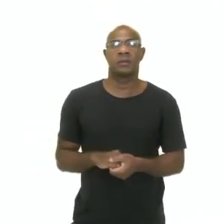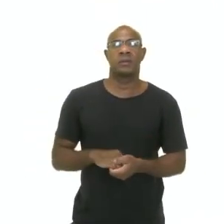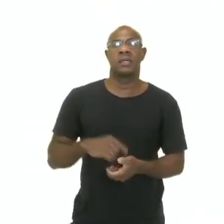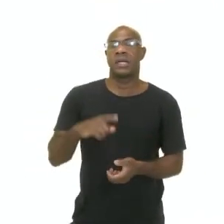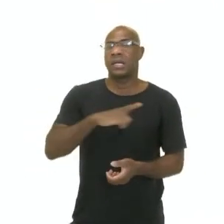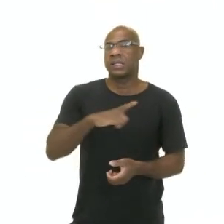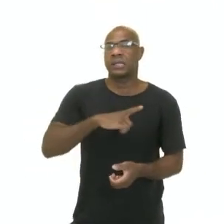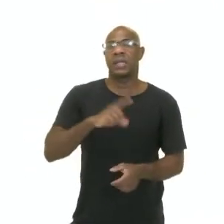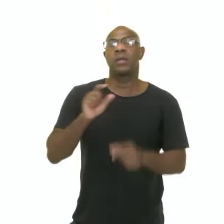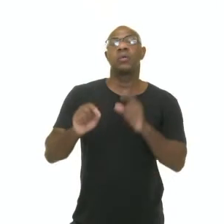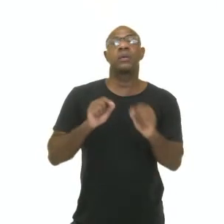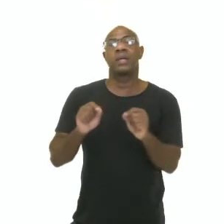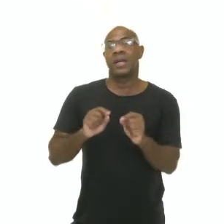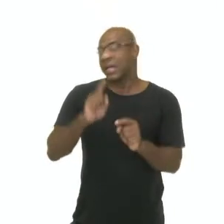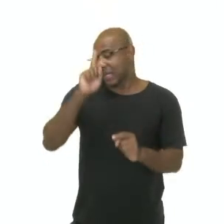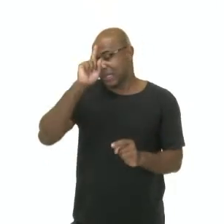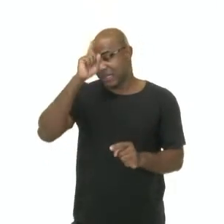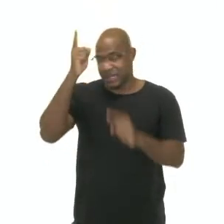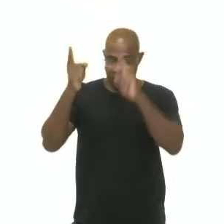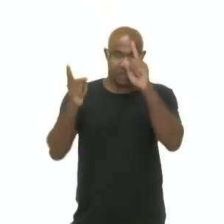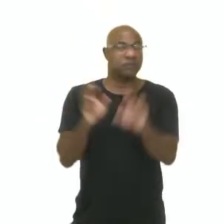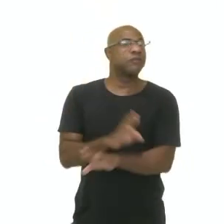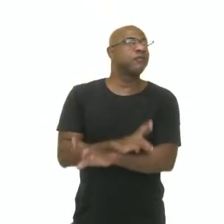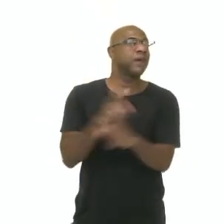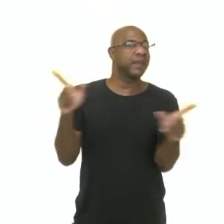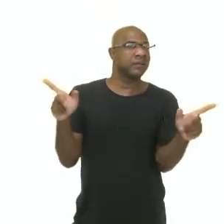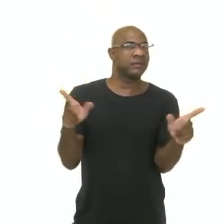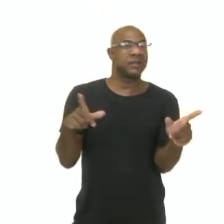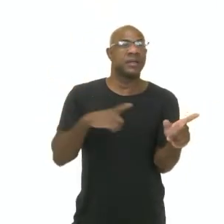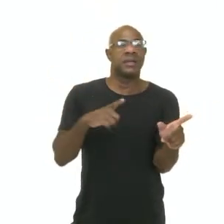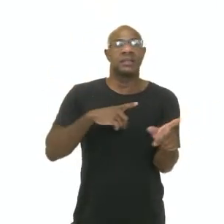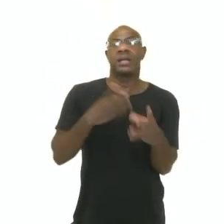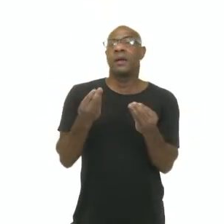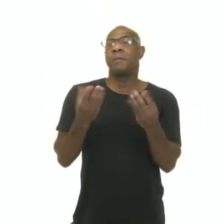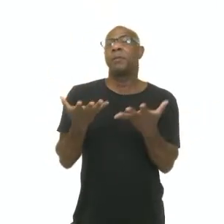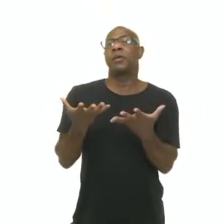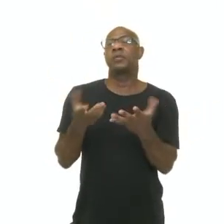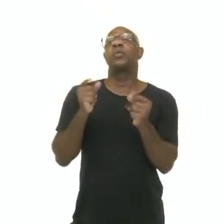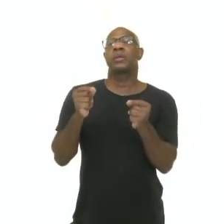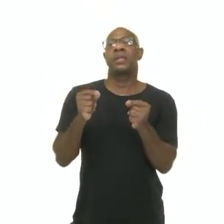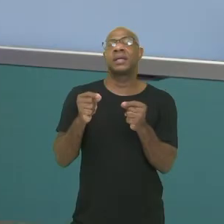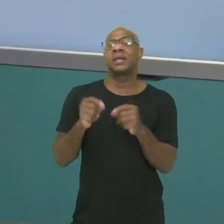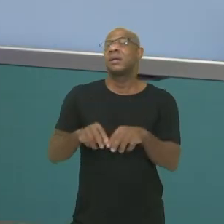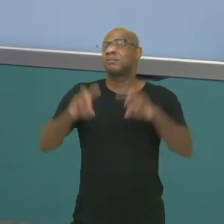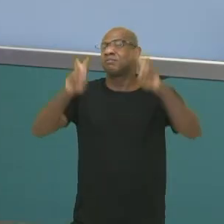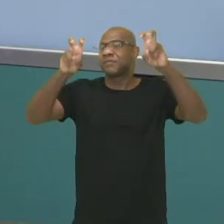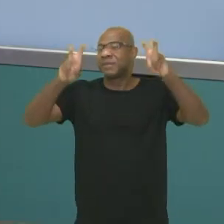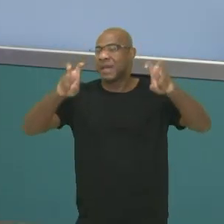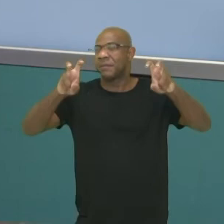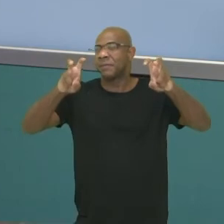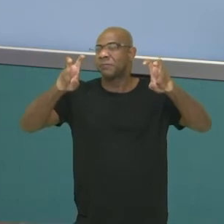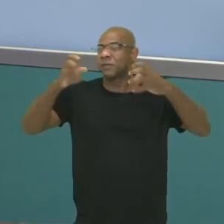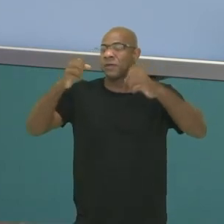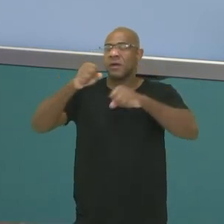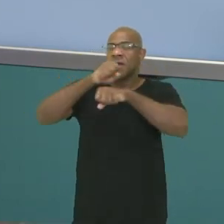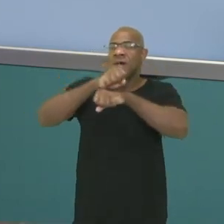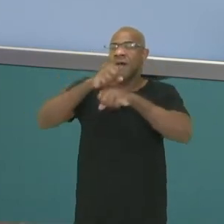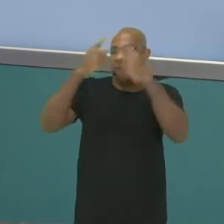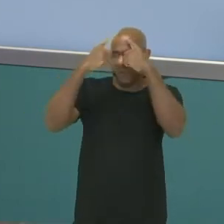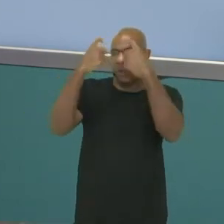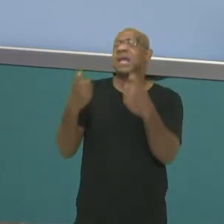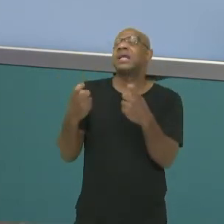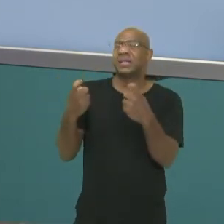ao pluralismo de ideias. Muitos discursos violentos torcem práticas violentas. Né? Muitos daqueles